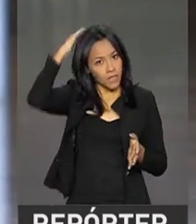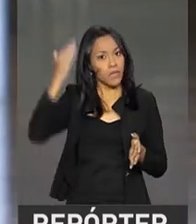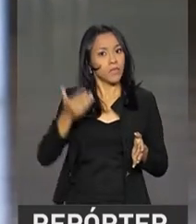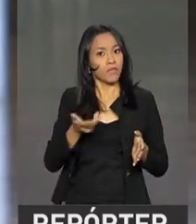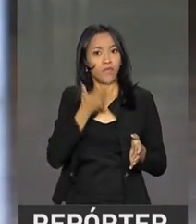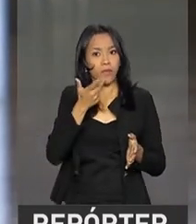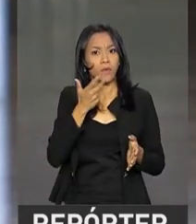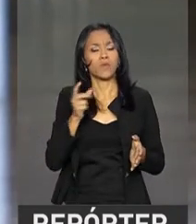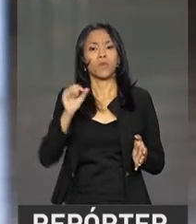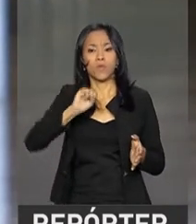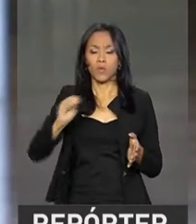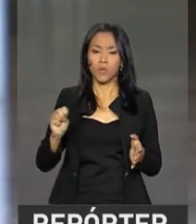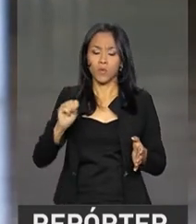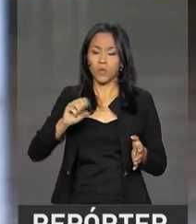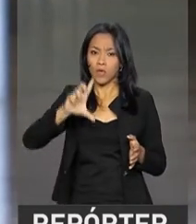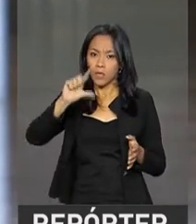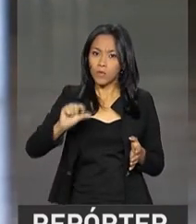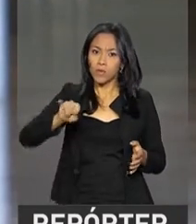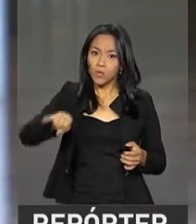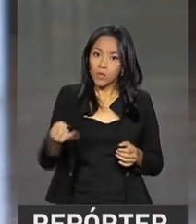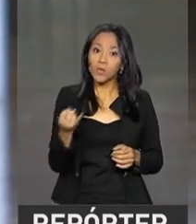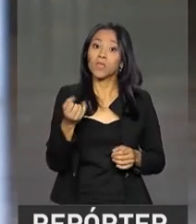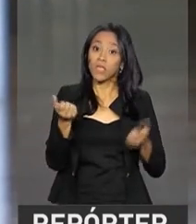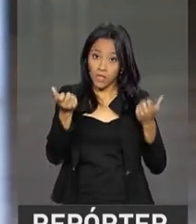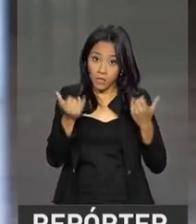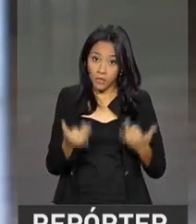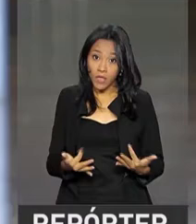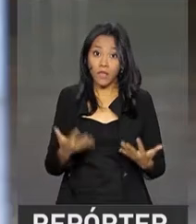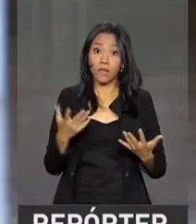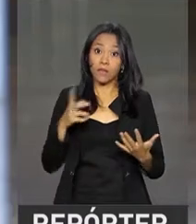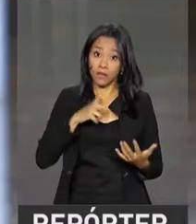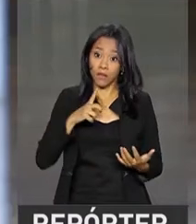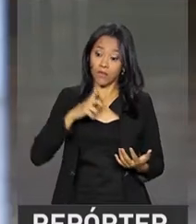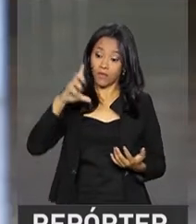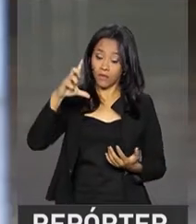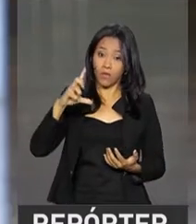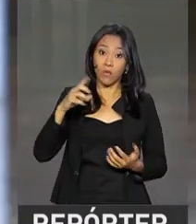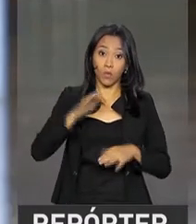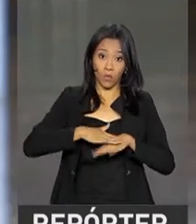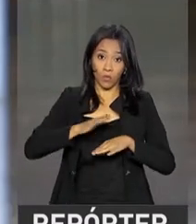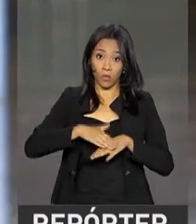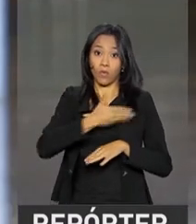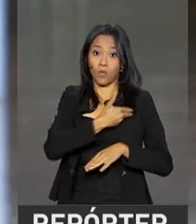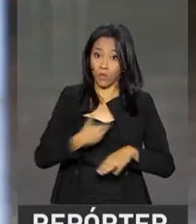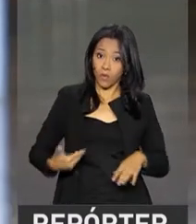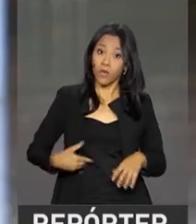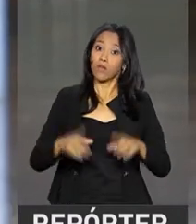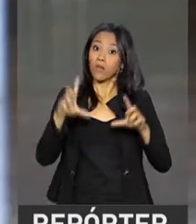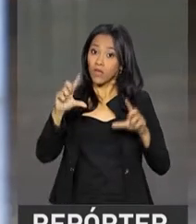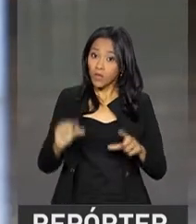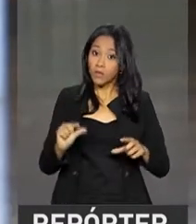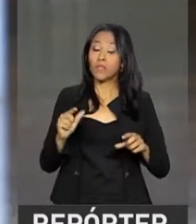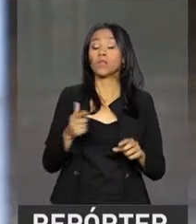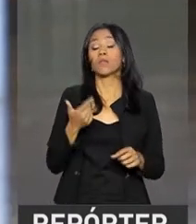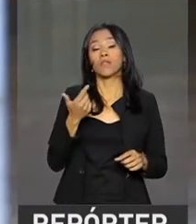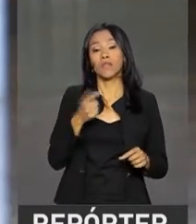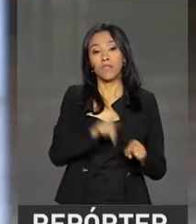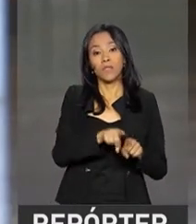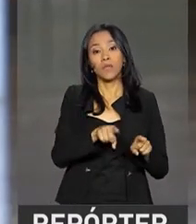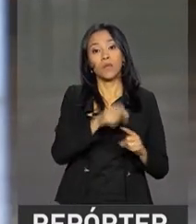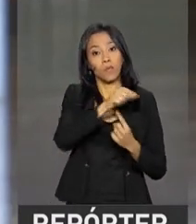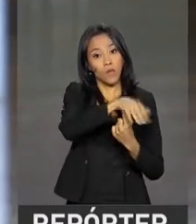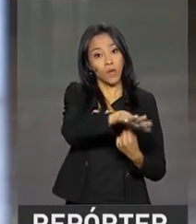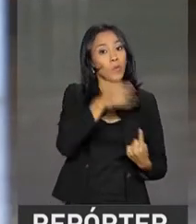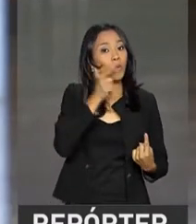temer afirmou que o governo fez o dever de casa e criou as condições para que o banco central reduzisse a selic a taxa